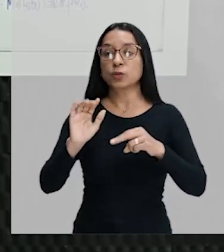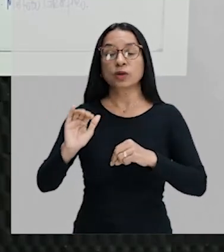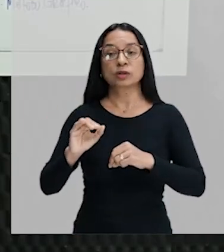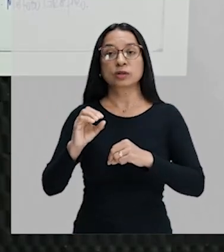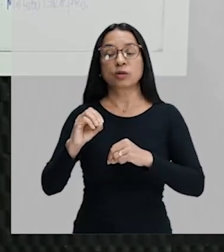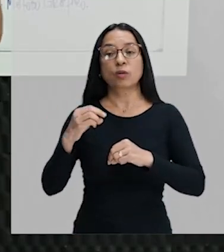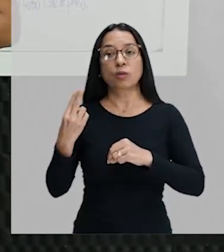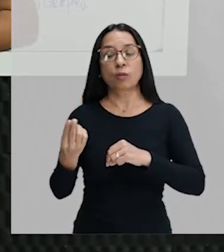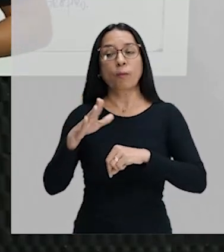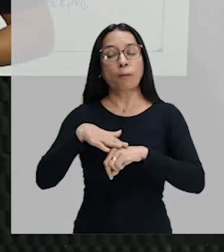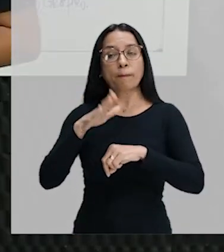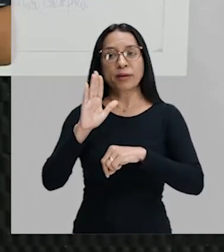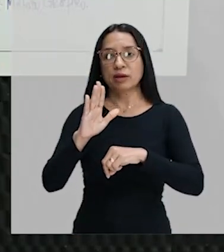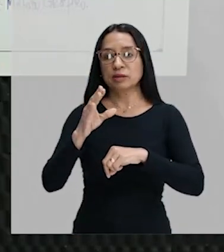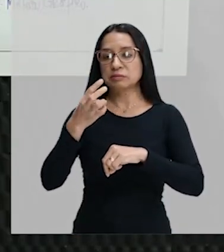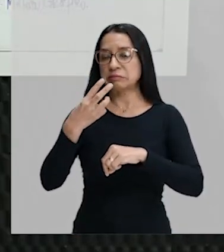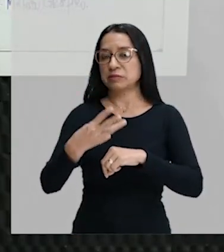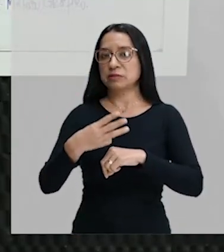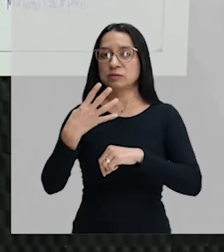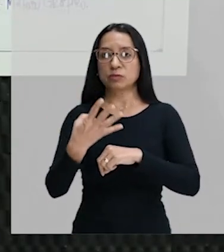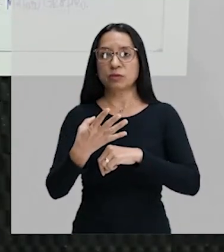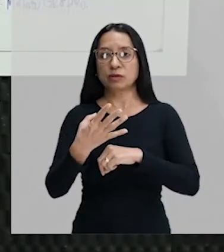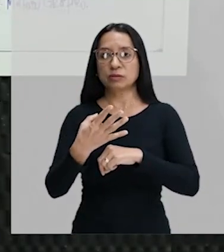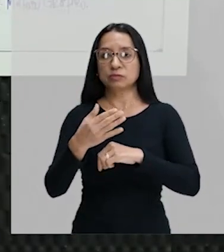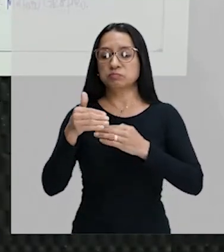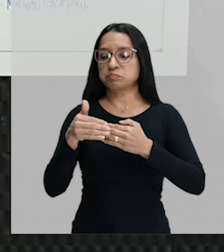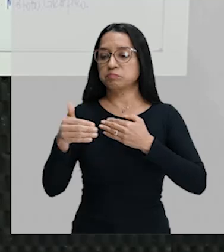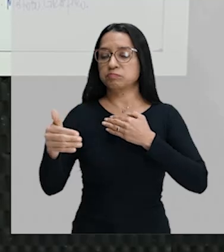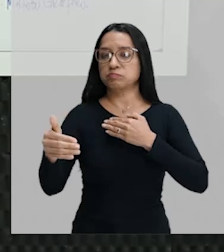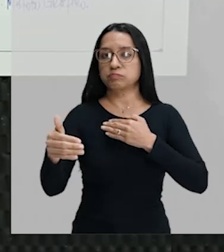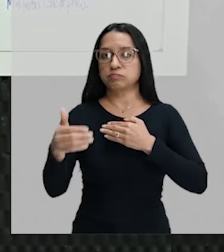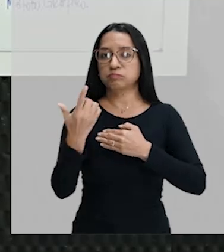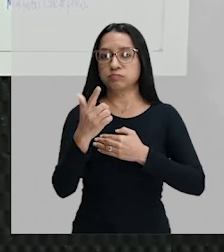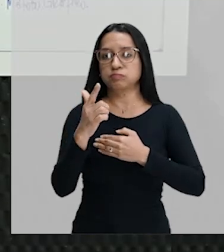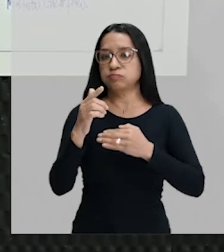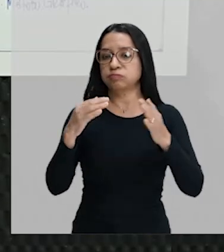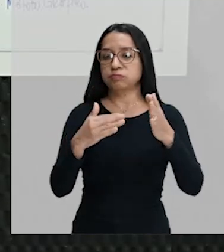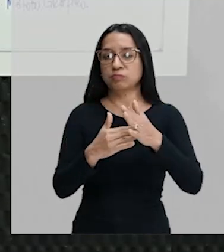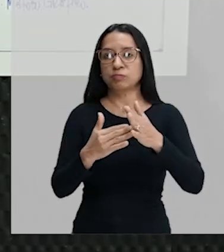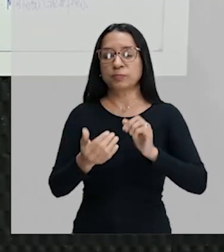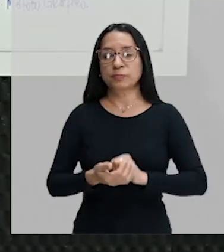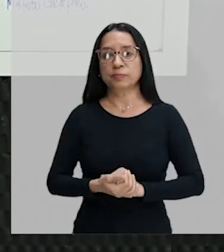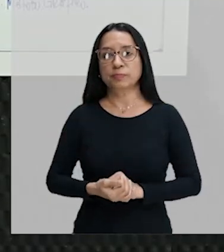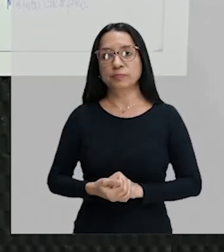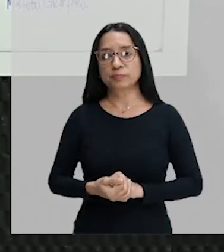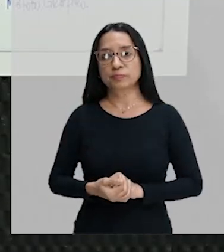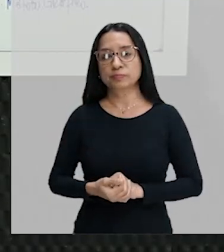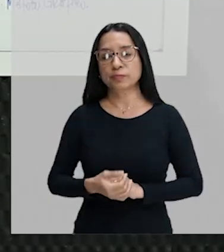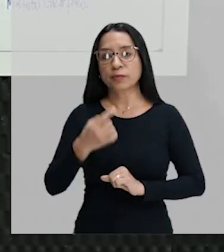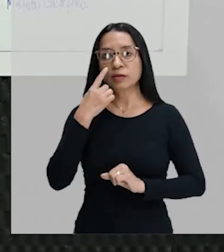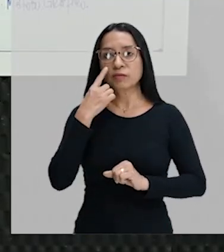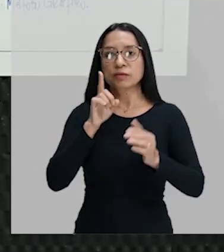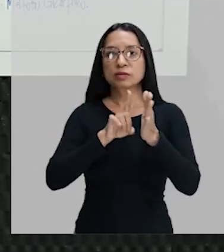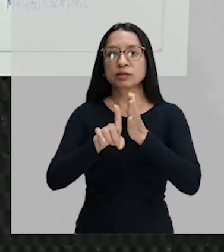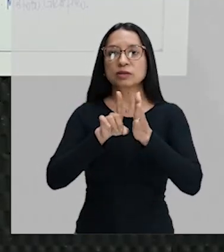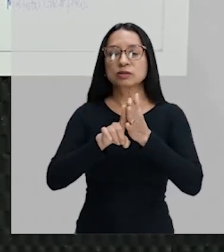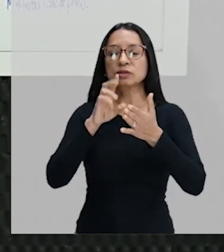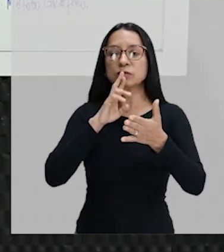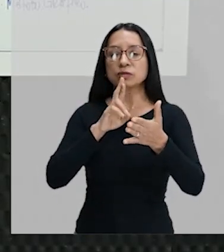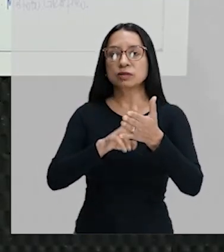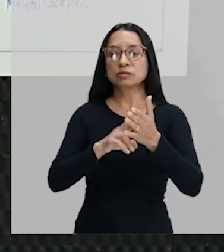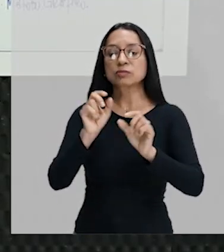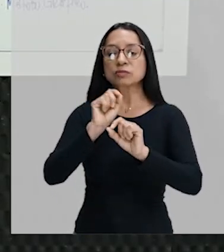ser 3, 4, e aí não tem limite. Beleza? Turma, a gente vai ver aqui a questão da solução, né? O